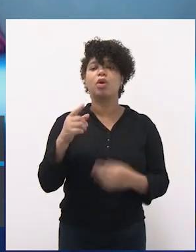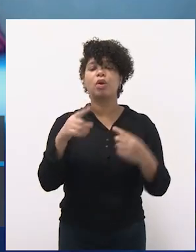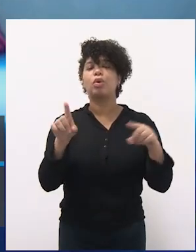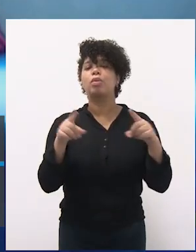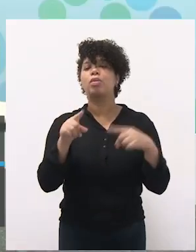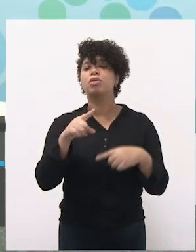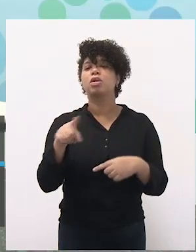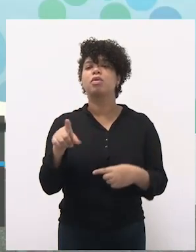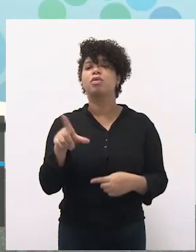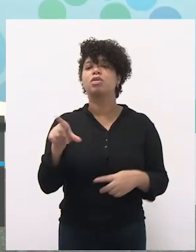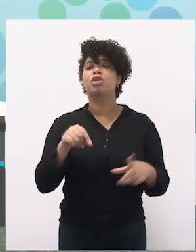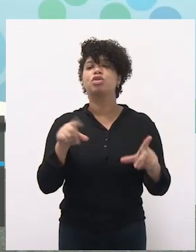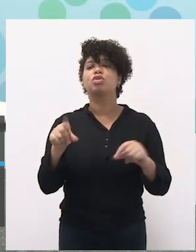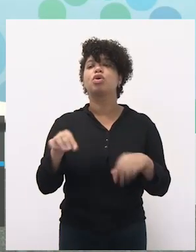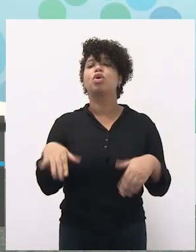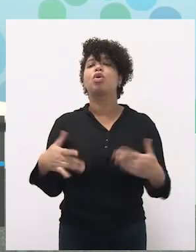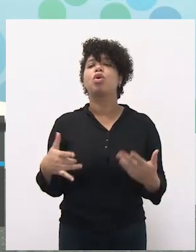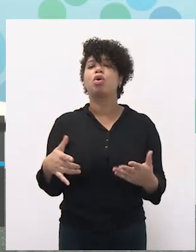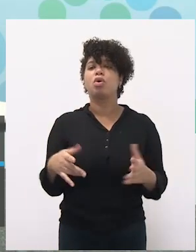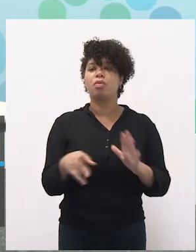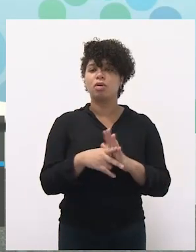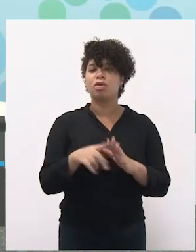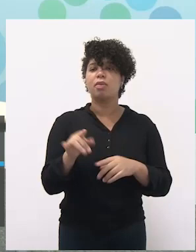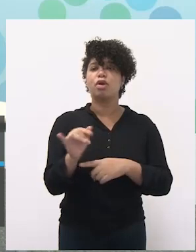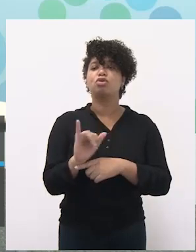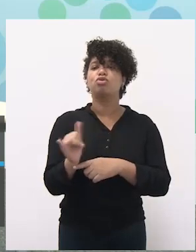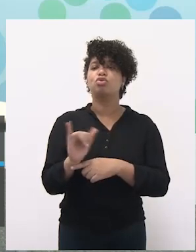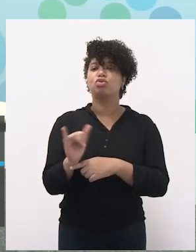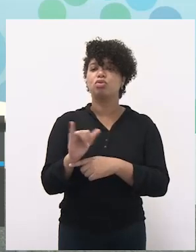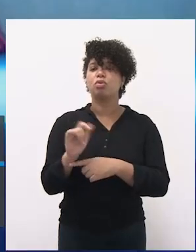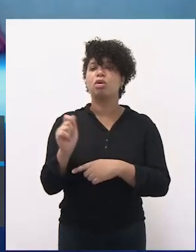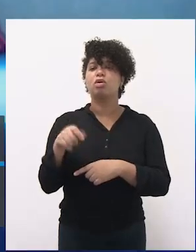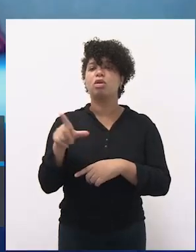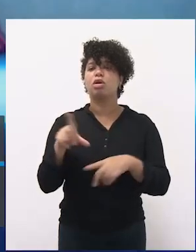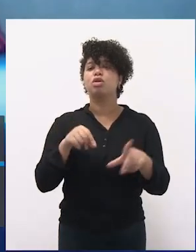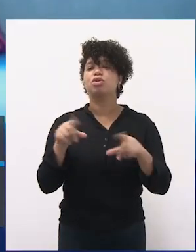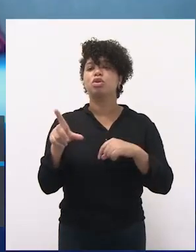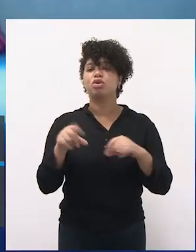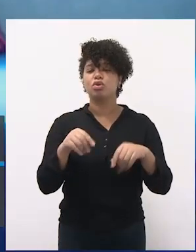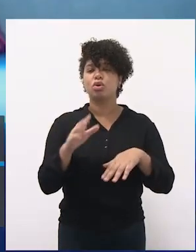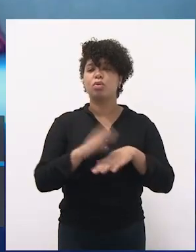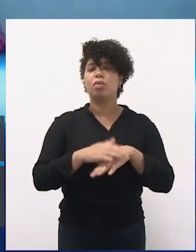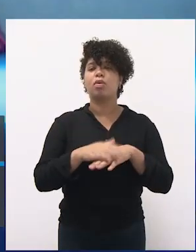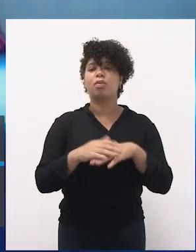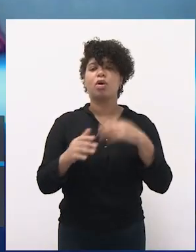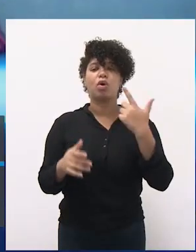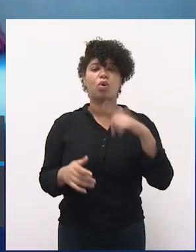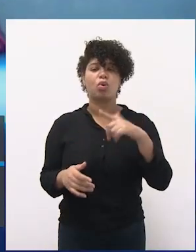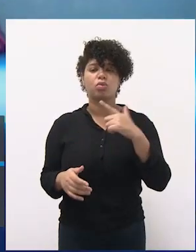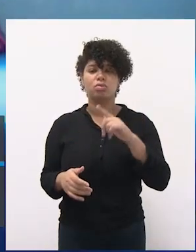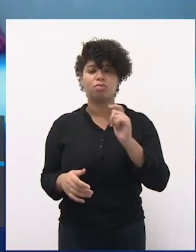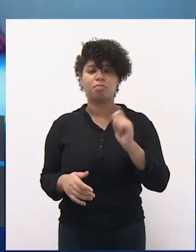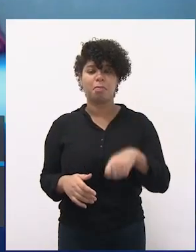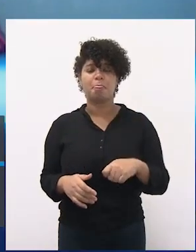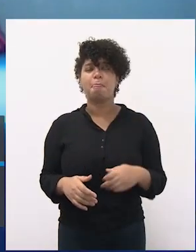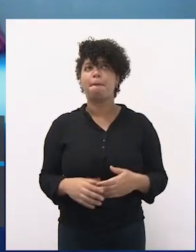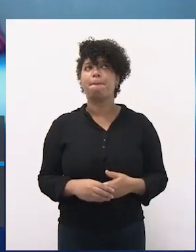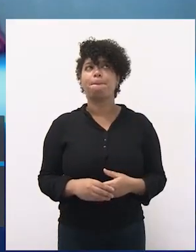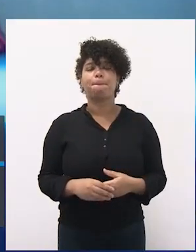que você está utilizando. Dentro do próprio YouTube, você pode selecionar isso de uma forma que você